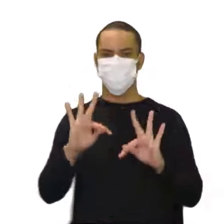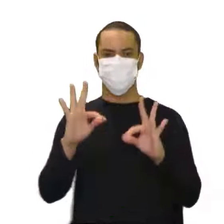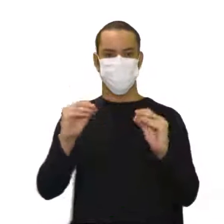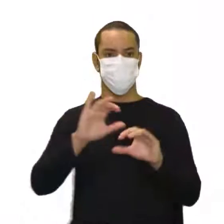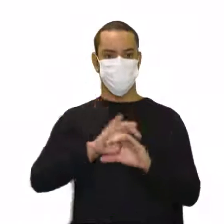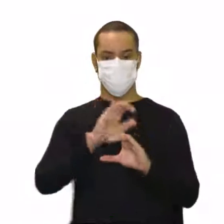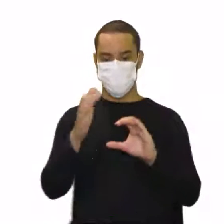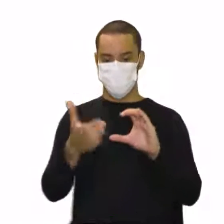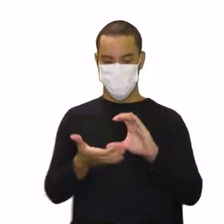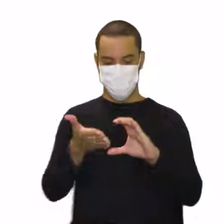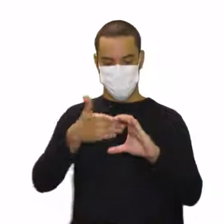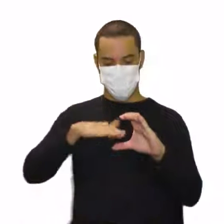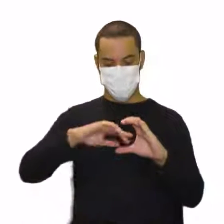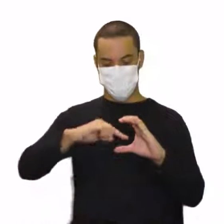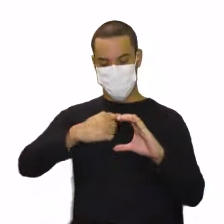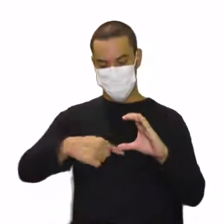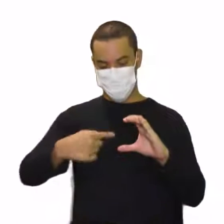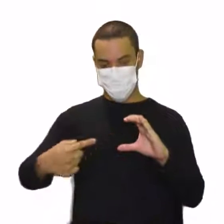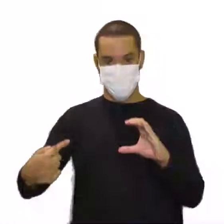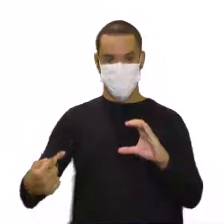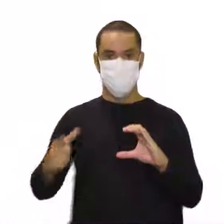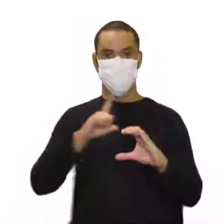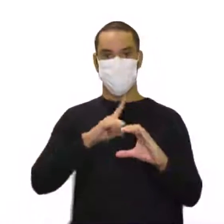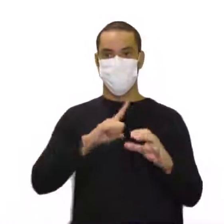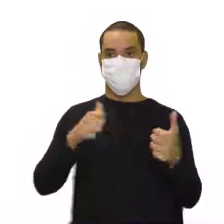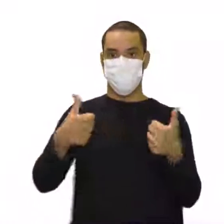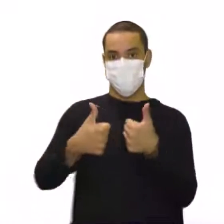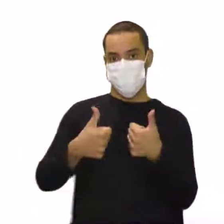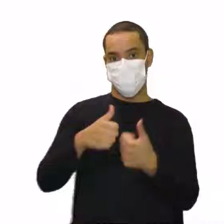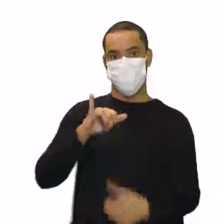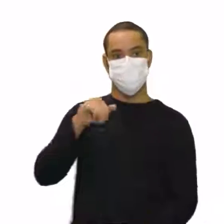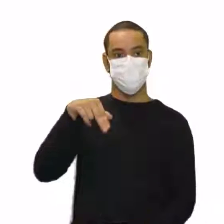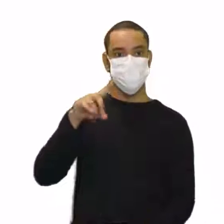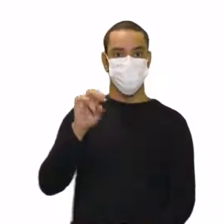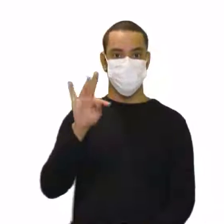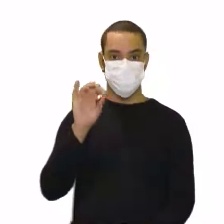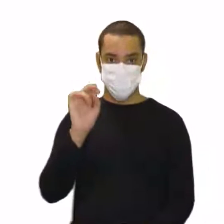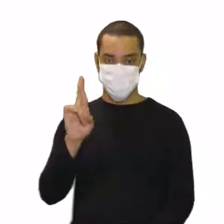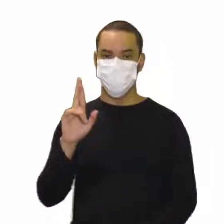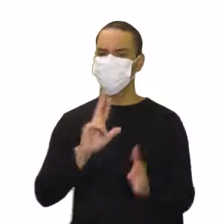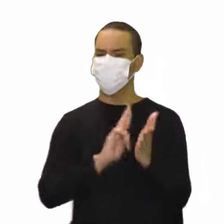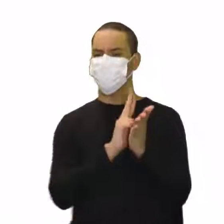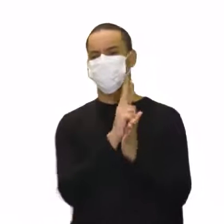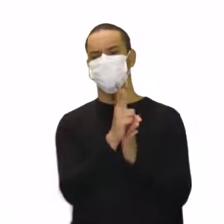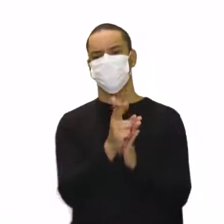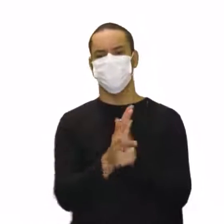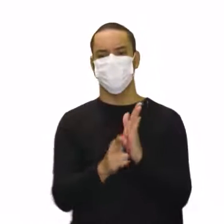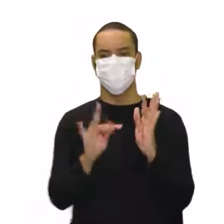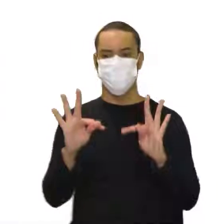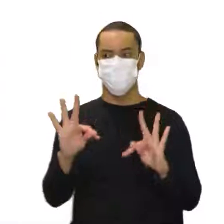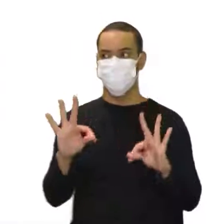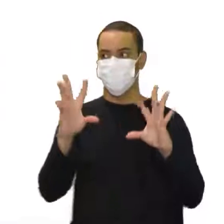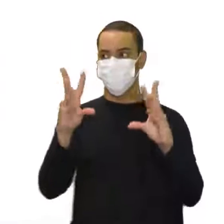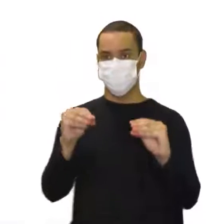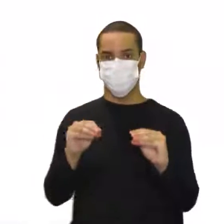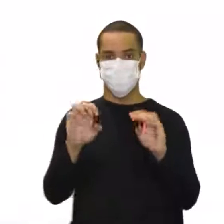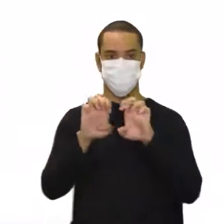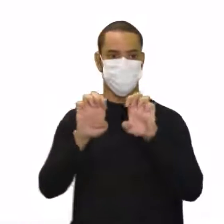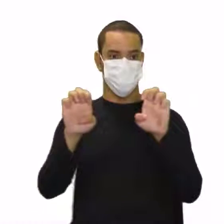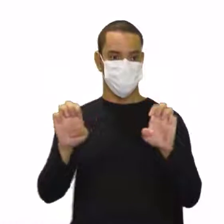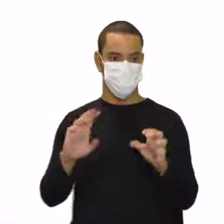camadas, as bobinas, o indutor ali, as escovas, toda a